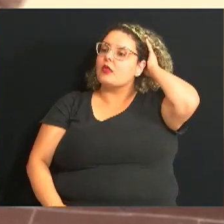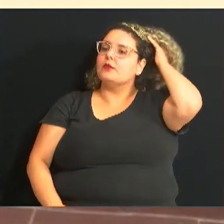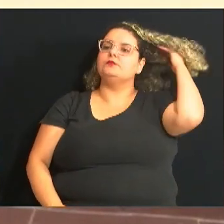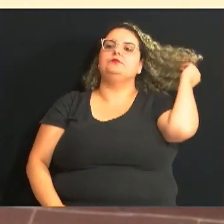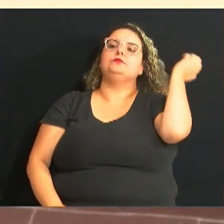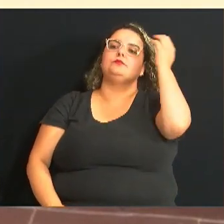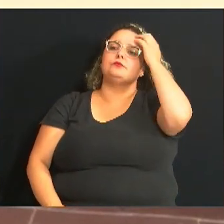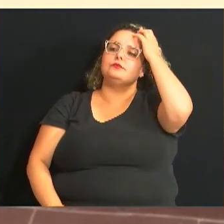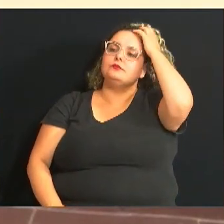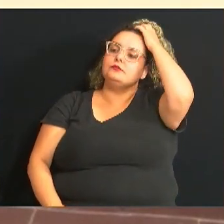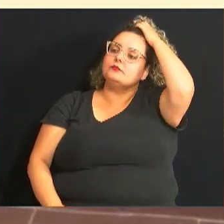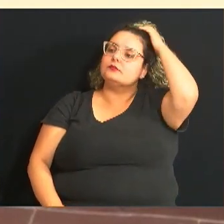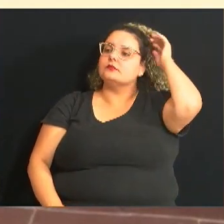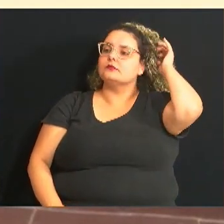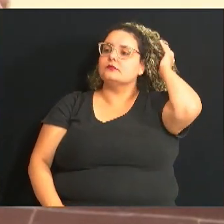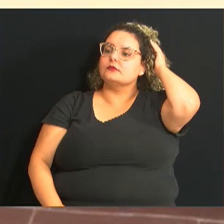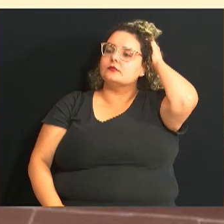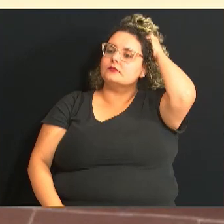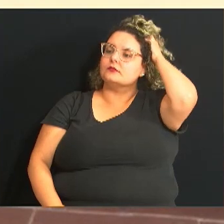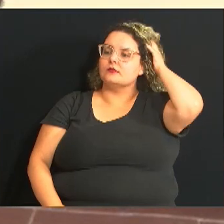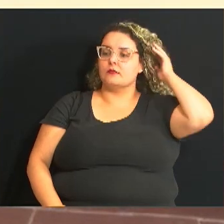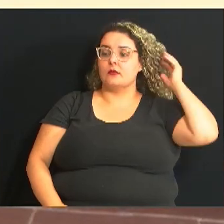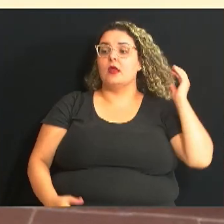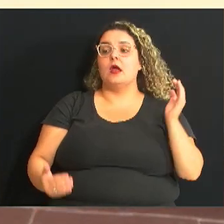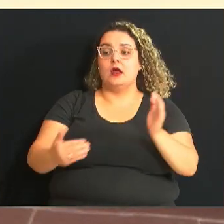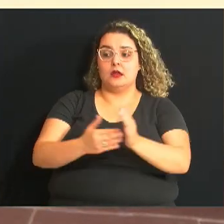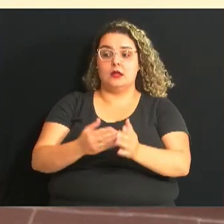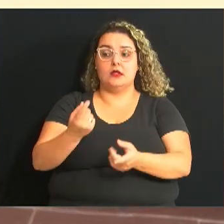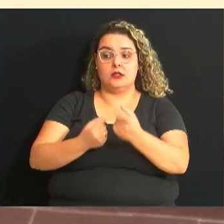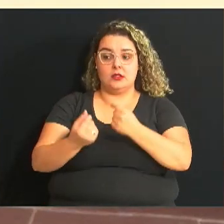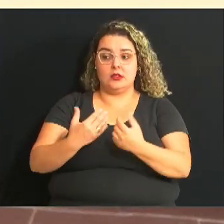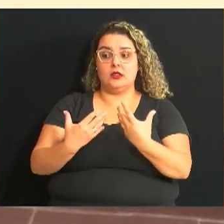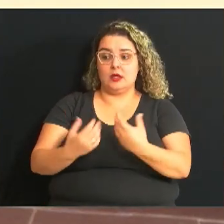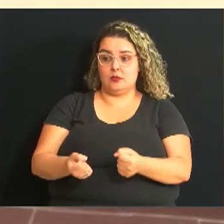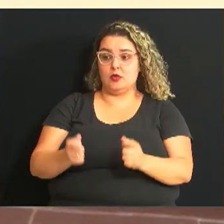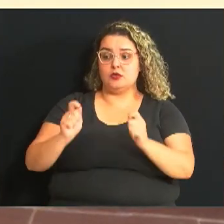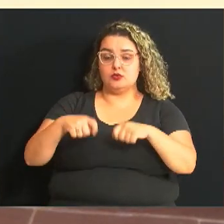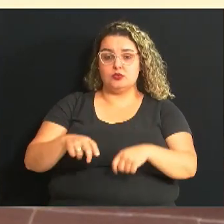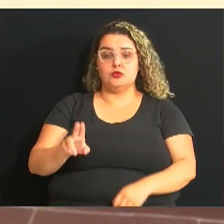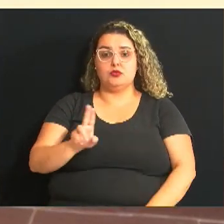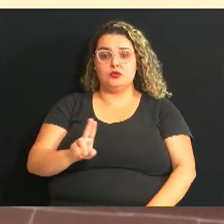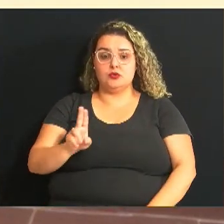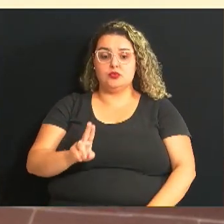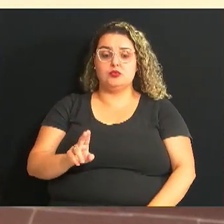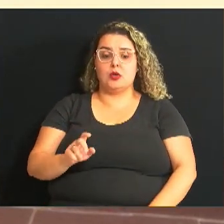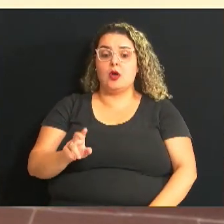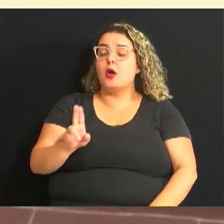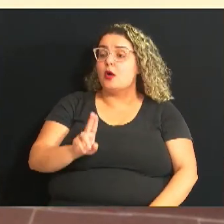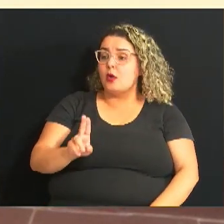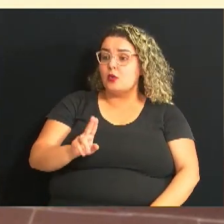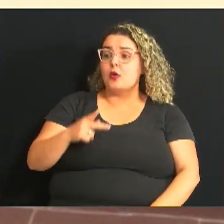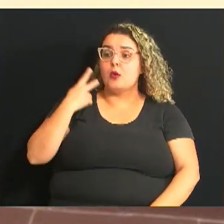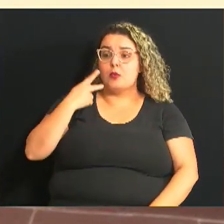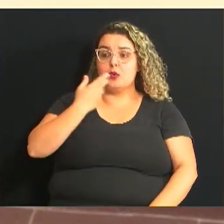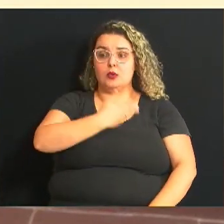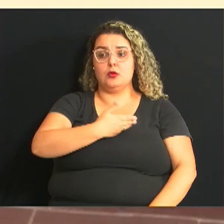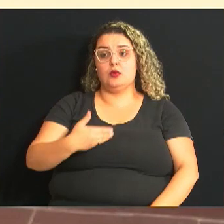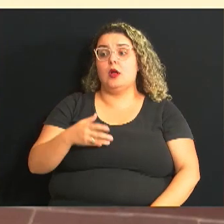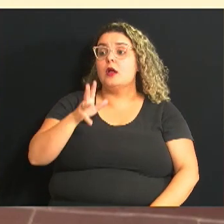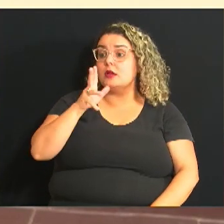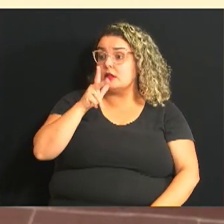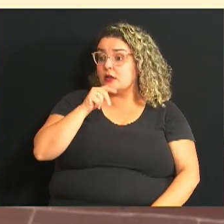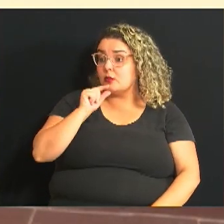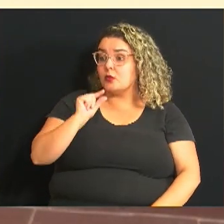a gente receber destinações suficientes para começar a aplicar efetivamente em políticas públicas, se demorou um tempo.